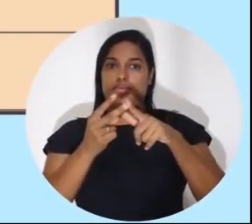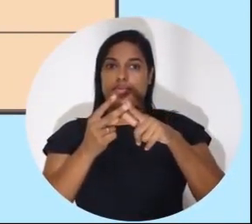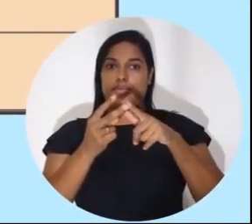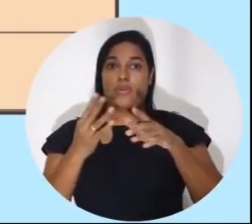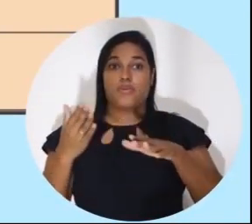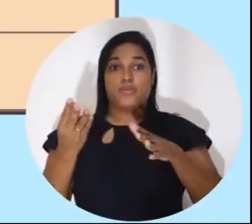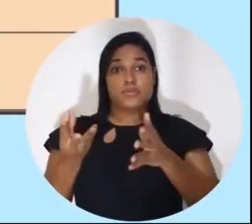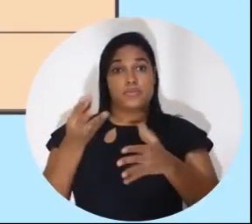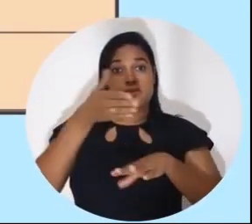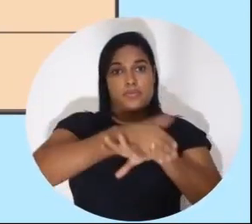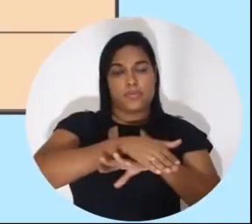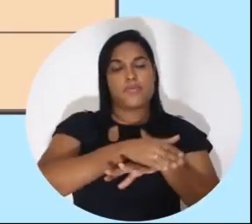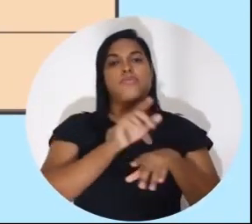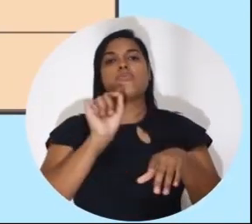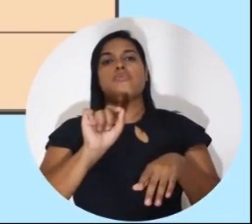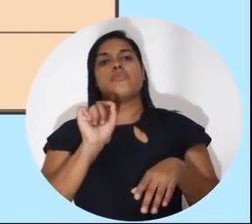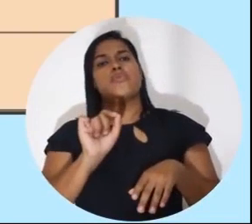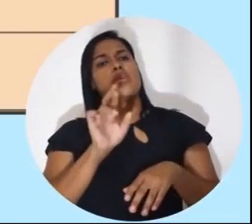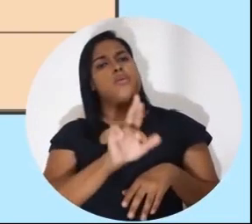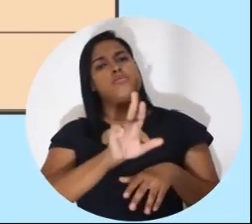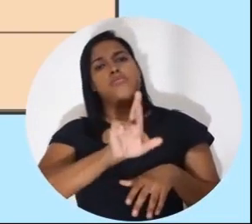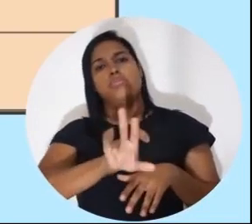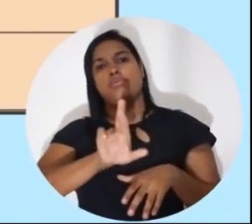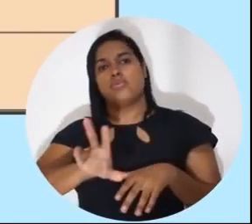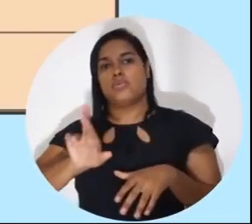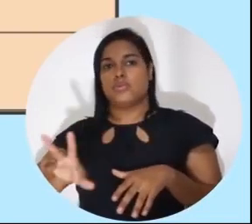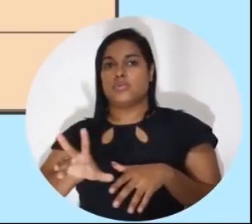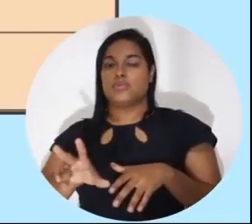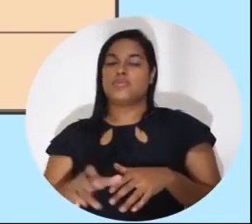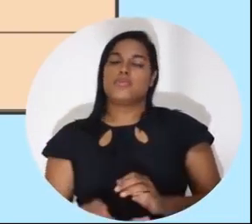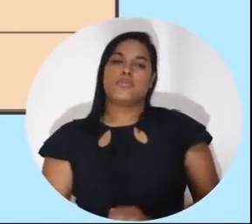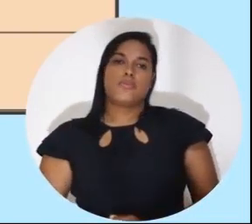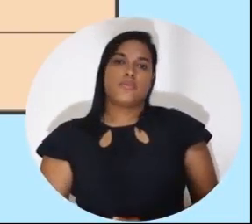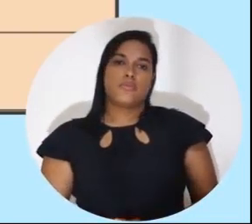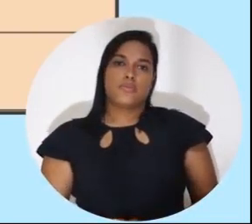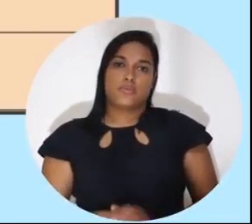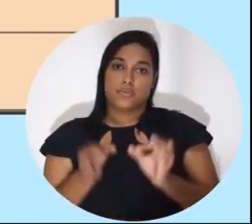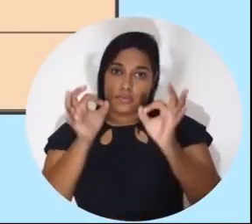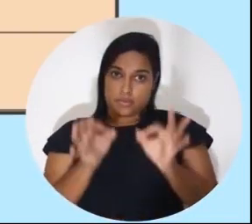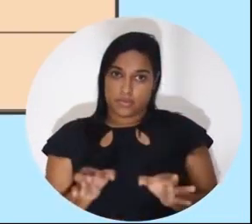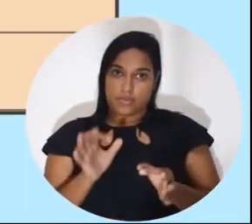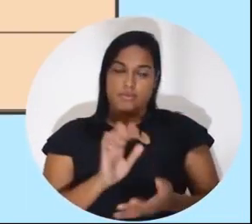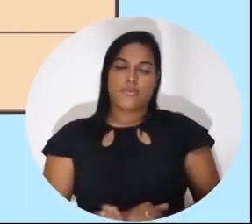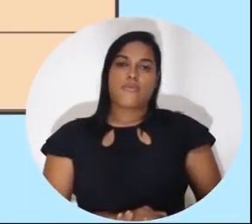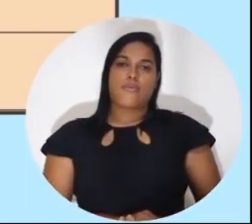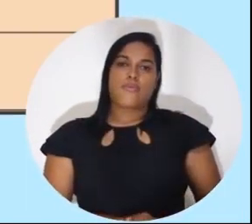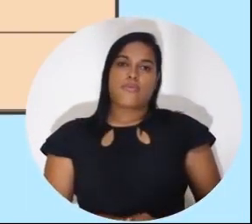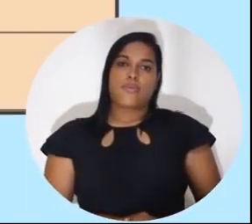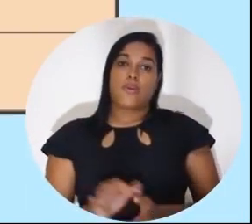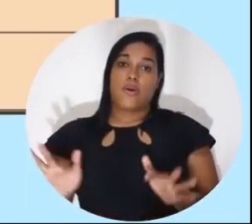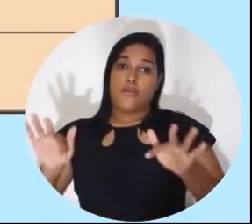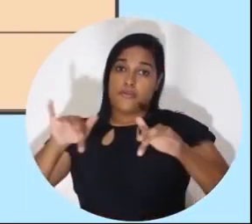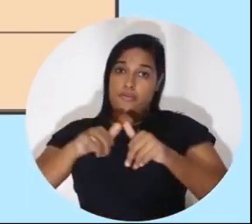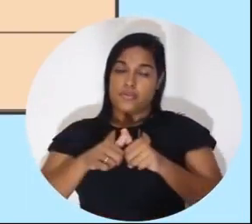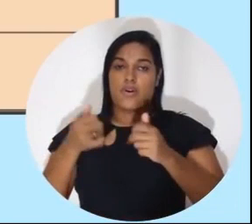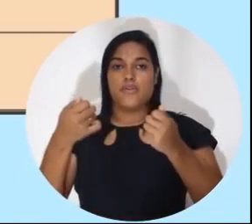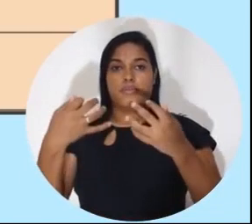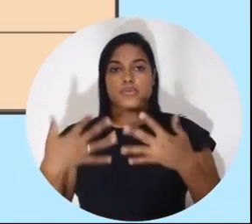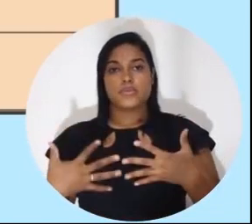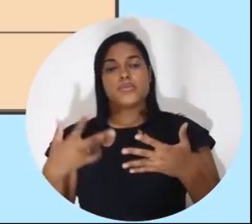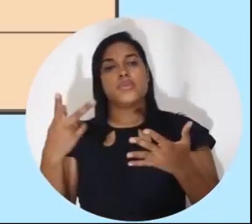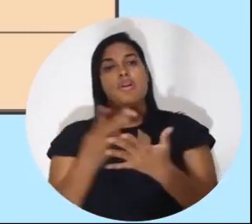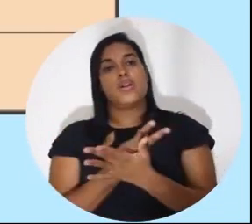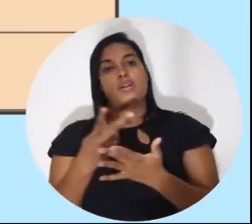estão inseridas as diversas subcontas e siglas. Vamos chamar de siglas, tá certo? Ao final, falaremos de